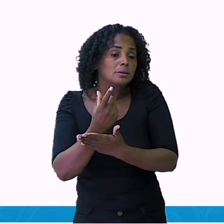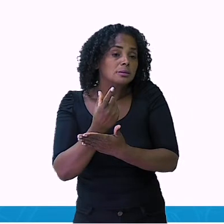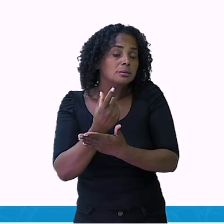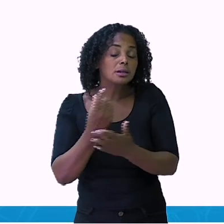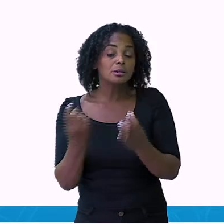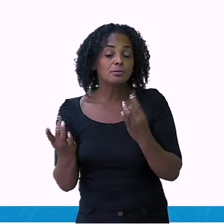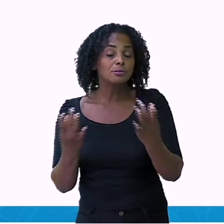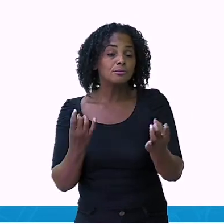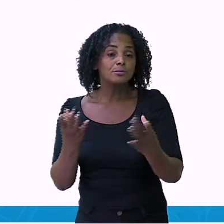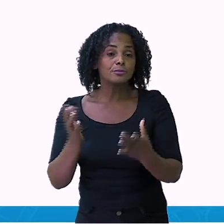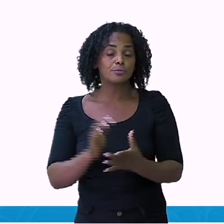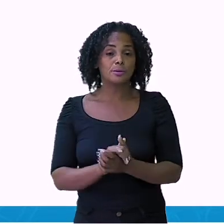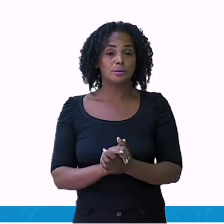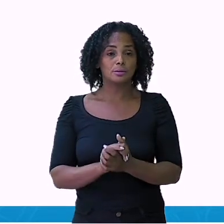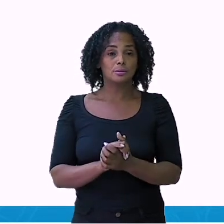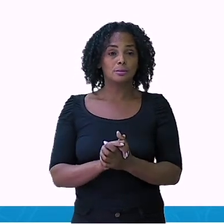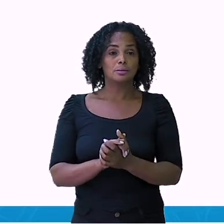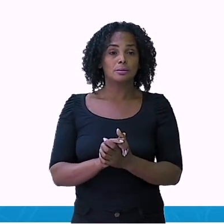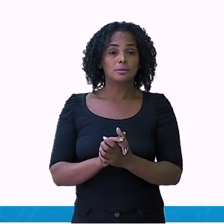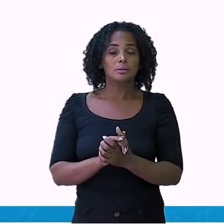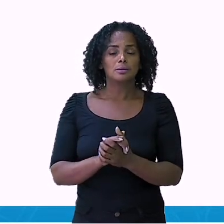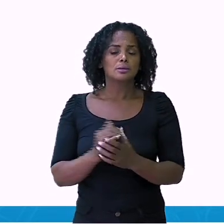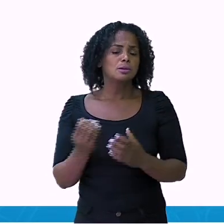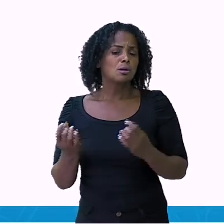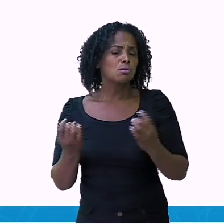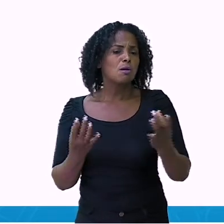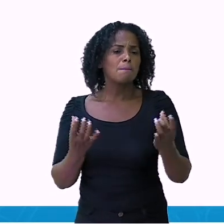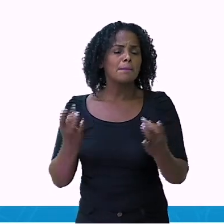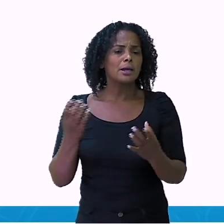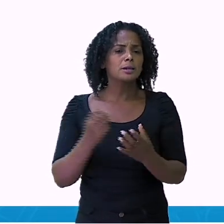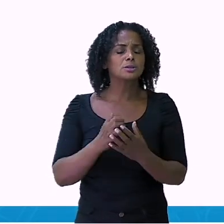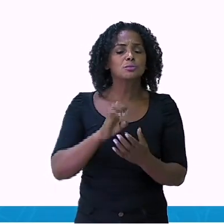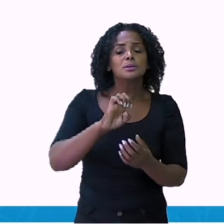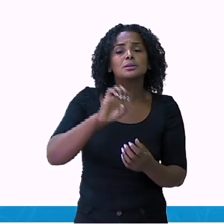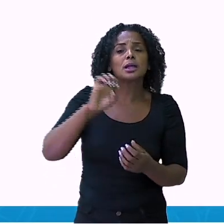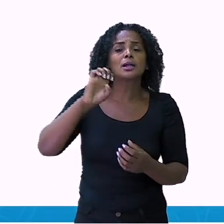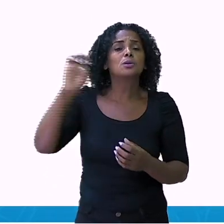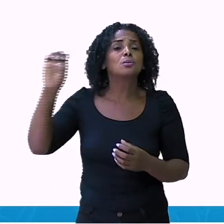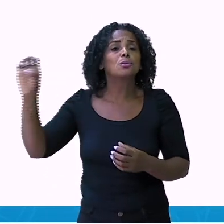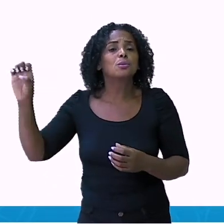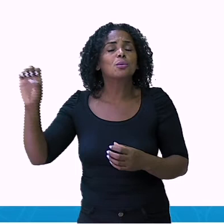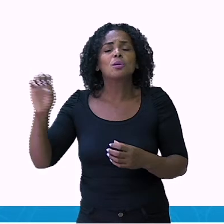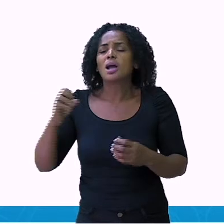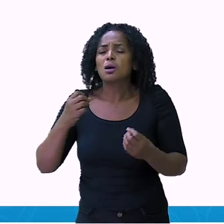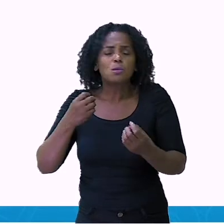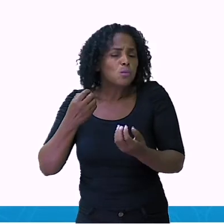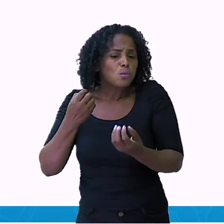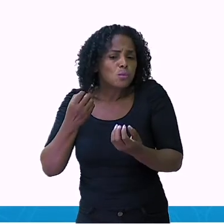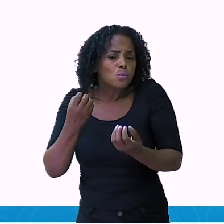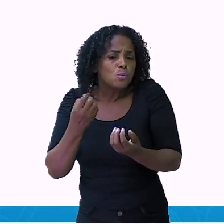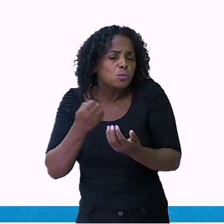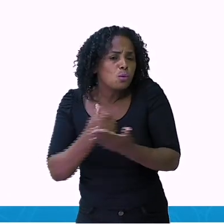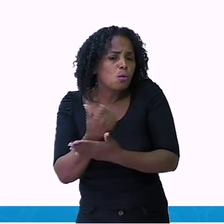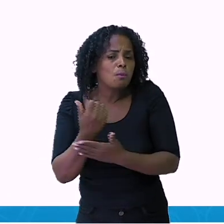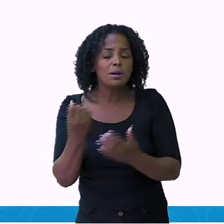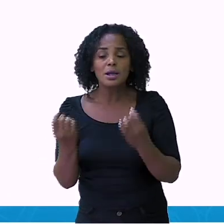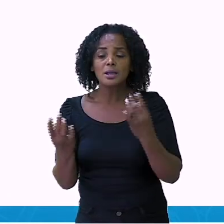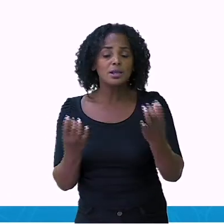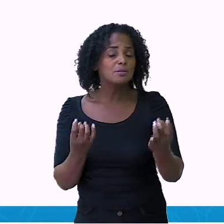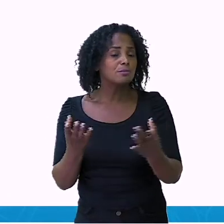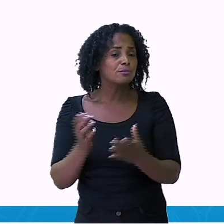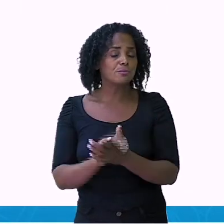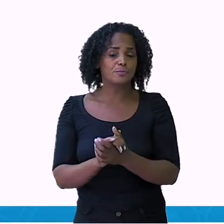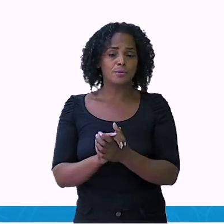só o que diz que é o comércio exterior. É a relação de compra e venda de produtos e serviços